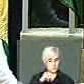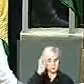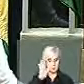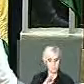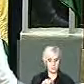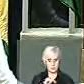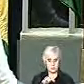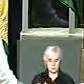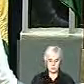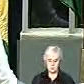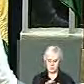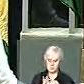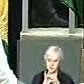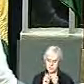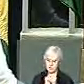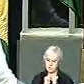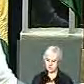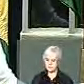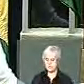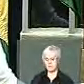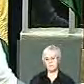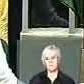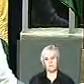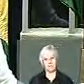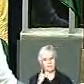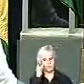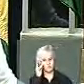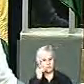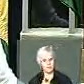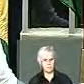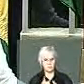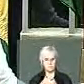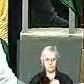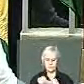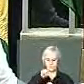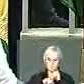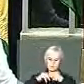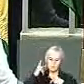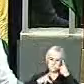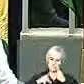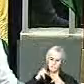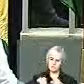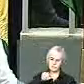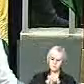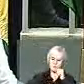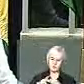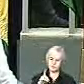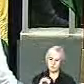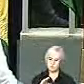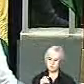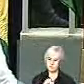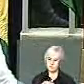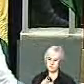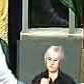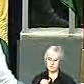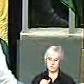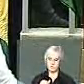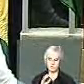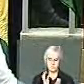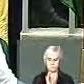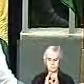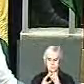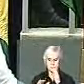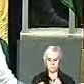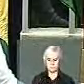em conjunto com a presidenta Dilma, para a reforma política, para a reforma democrática dos meios de comunicação, para a